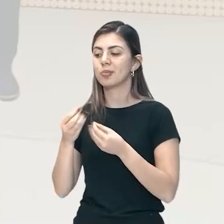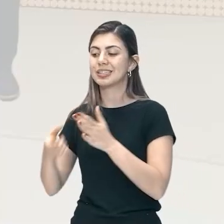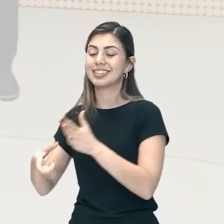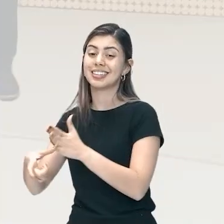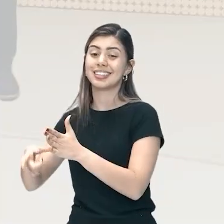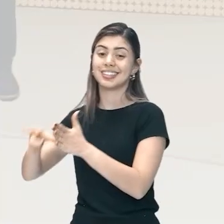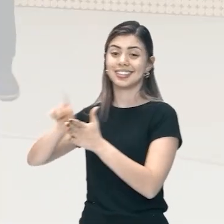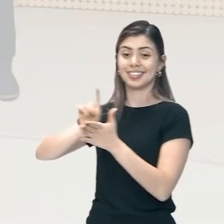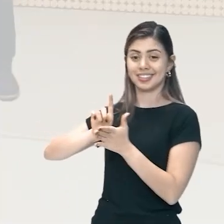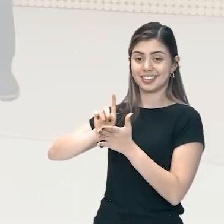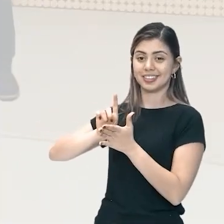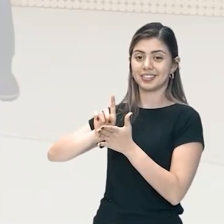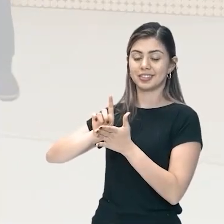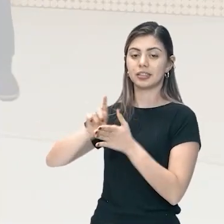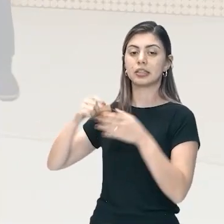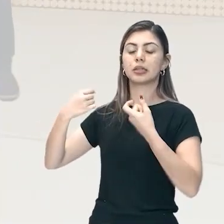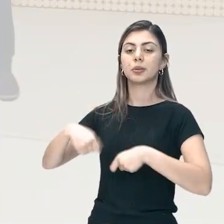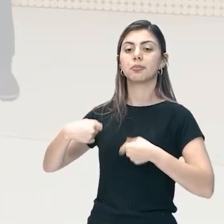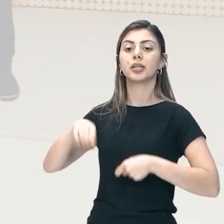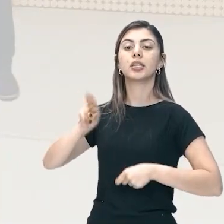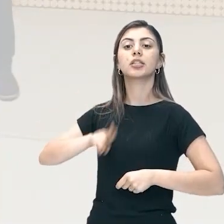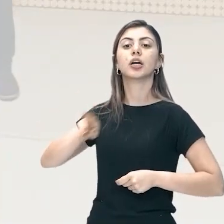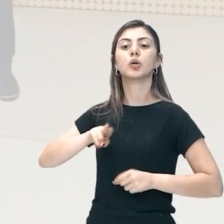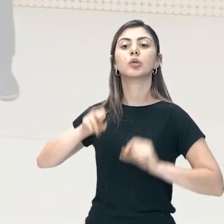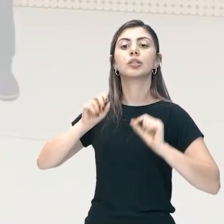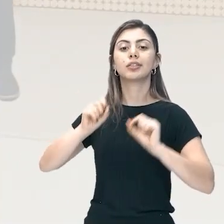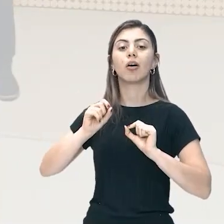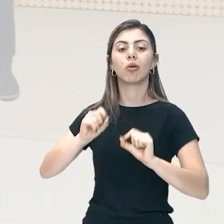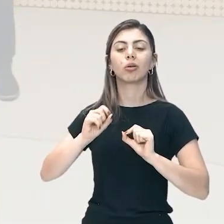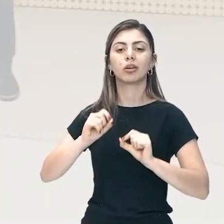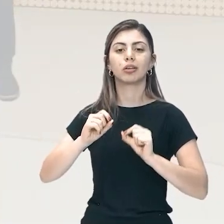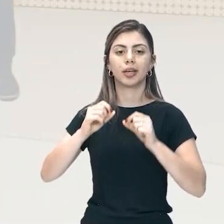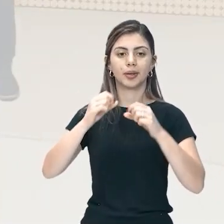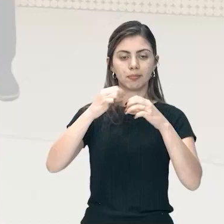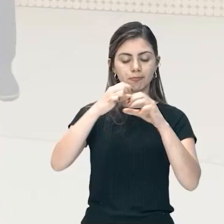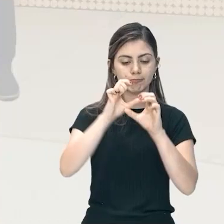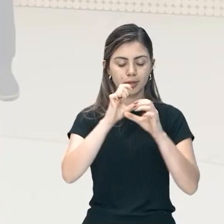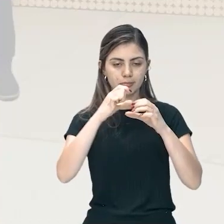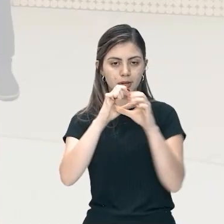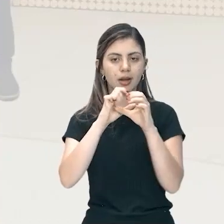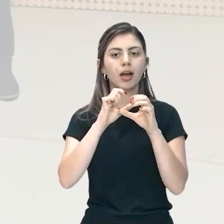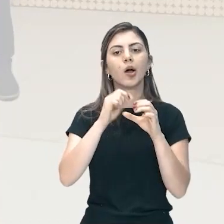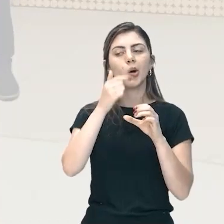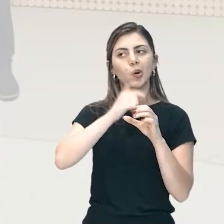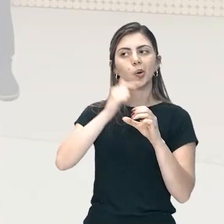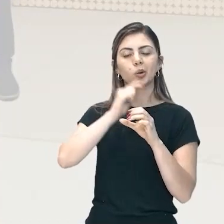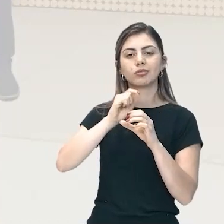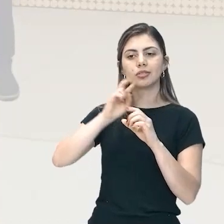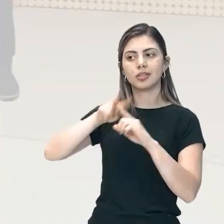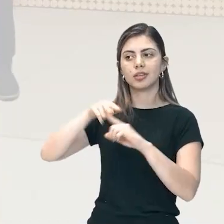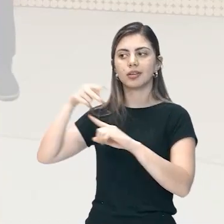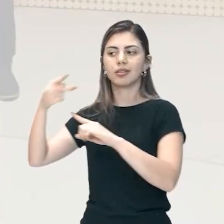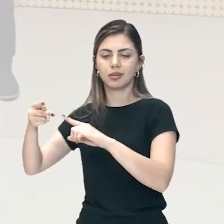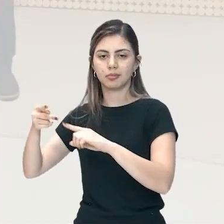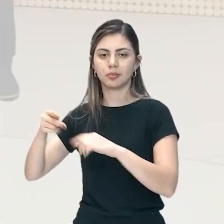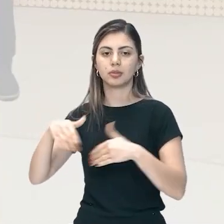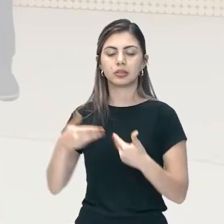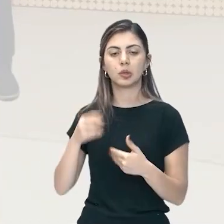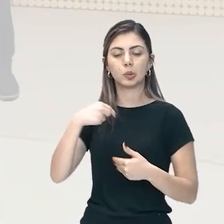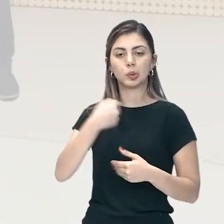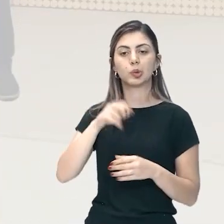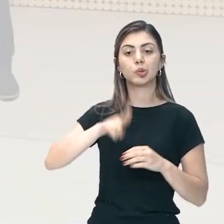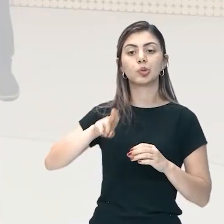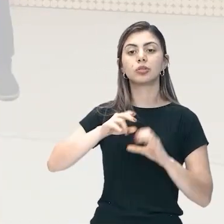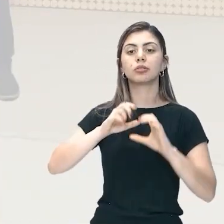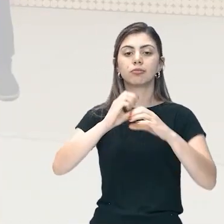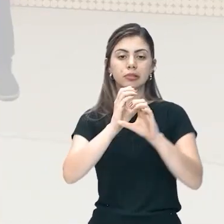retina. A gente precisa utilizar algum sistema que vai fazer com que a imagem se forme depois. E por isso a gente utiliza aí uma